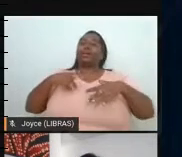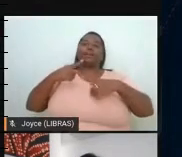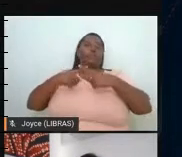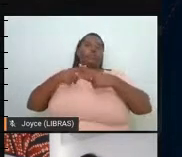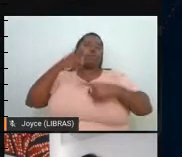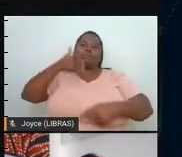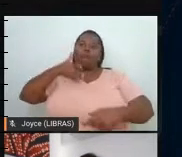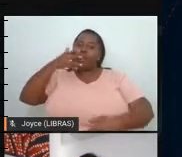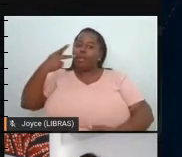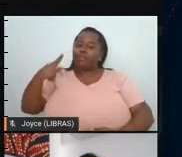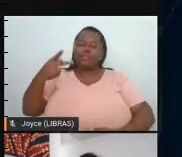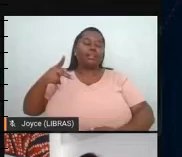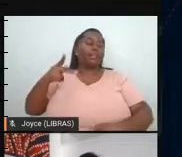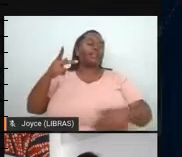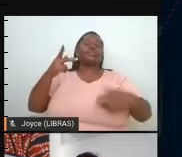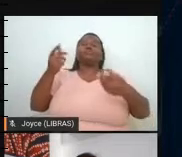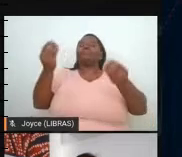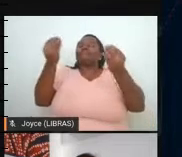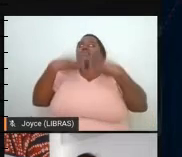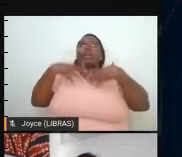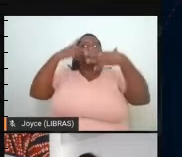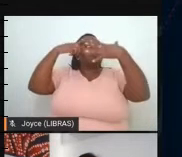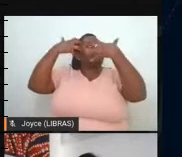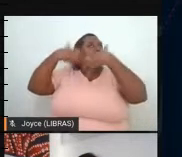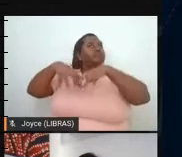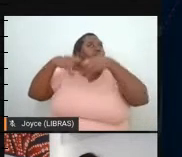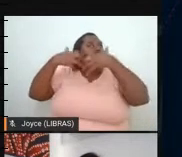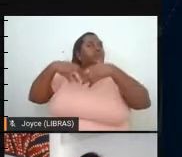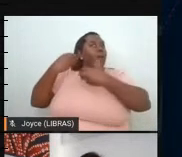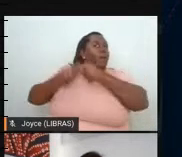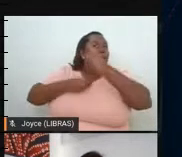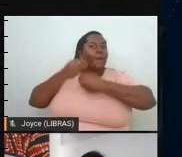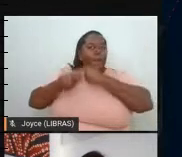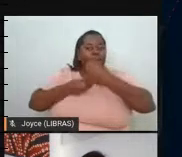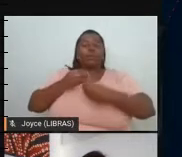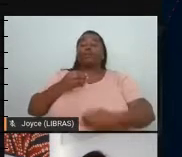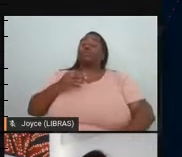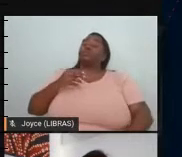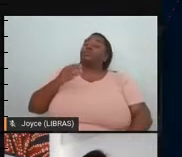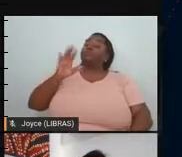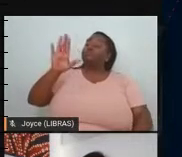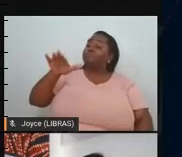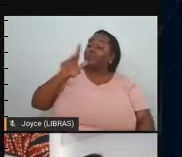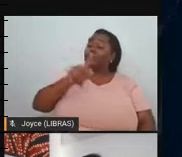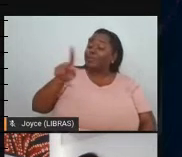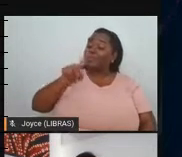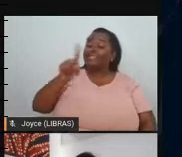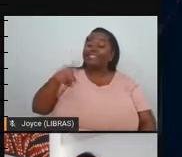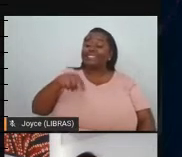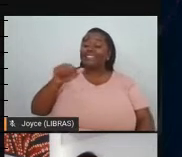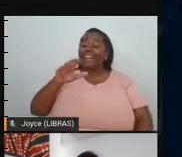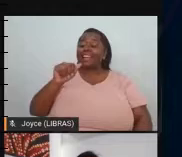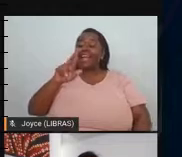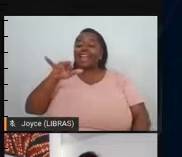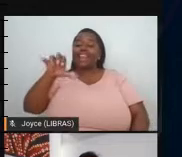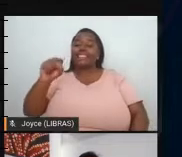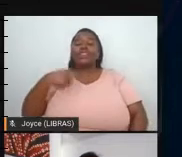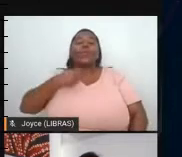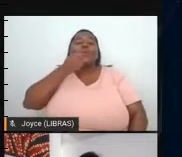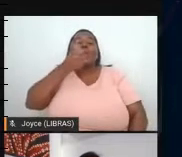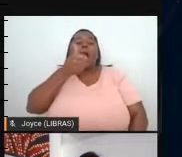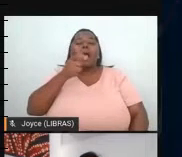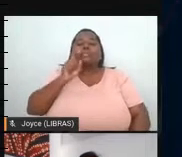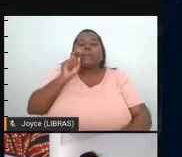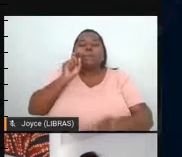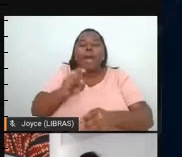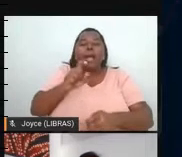nos faz repensar tudo. Né, professor Zacarias, eu estava quase apertando aqui o botão vermelho dos Jetsons, né,